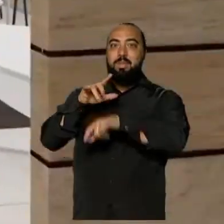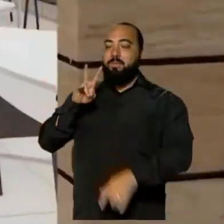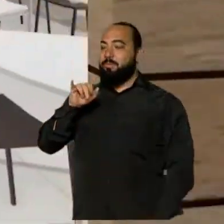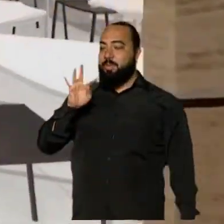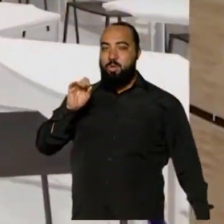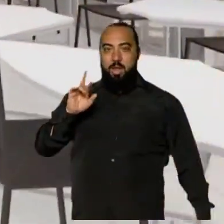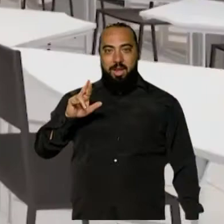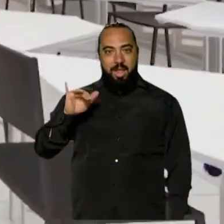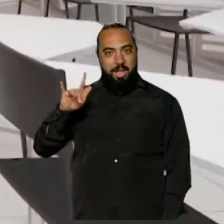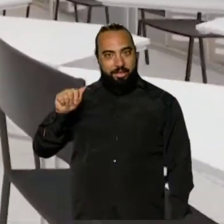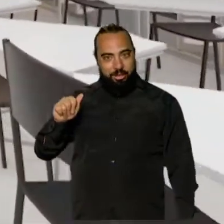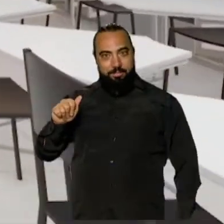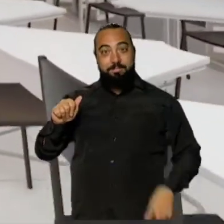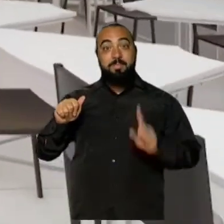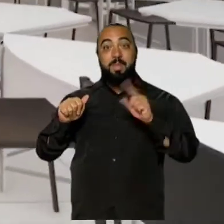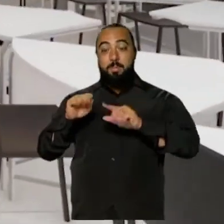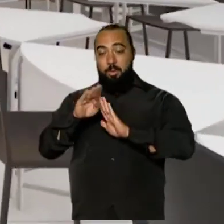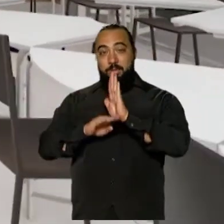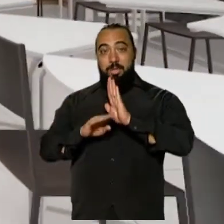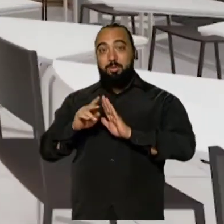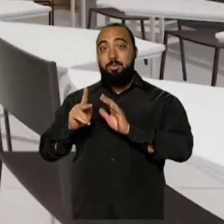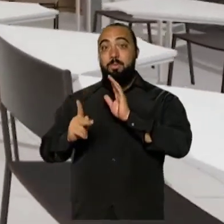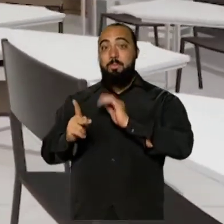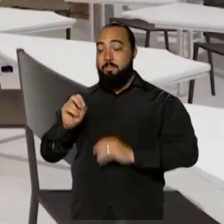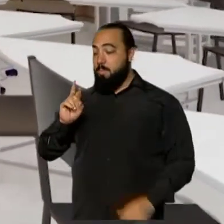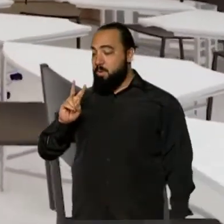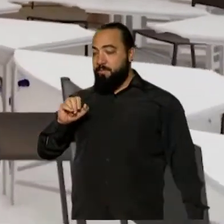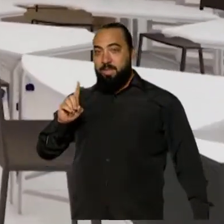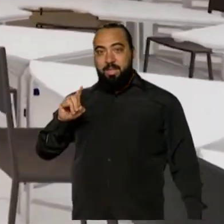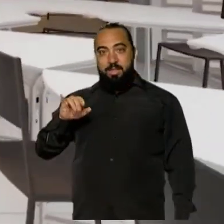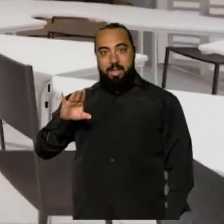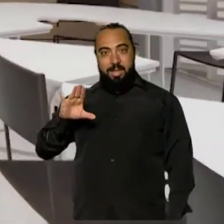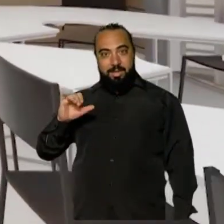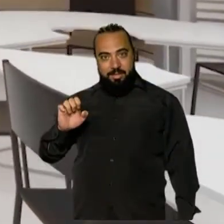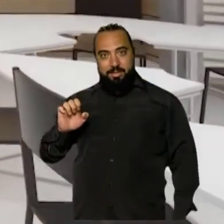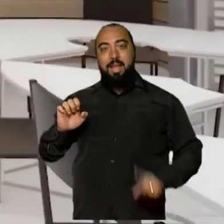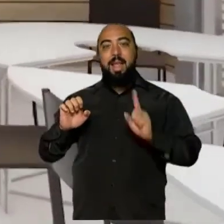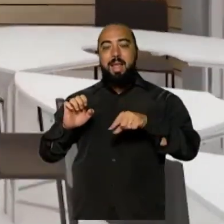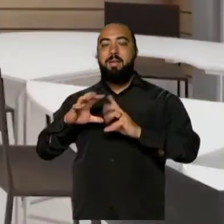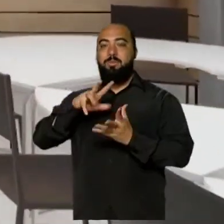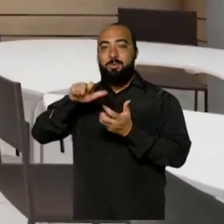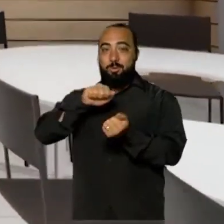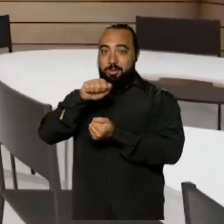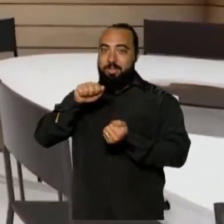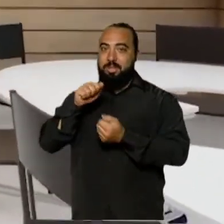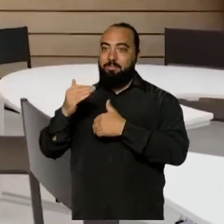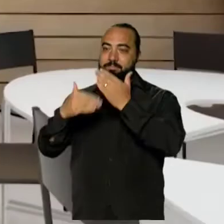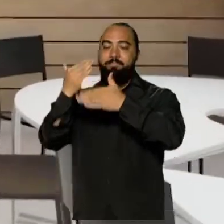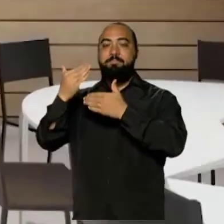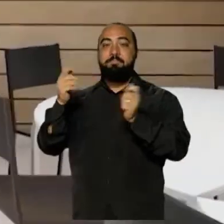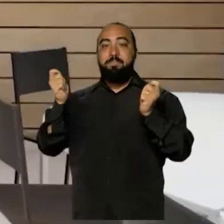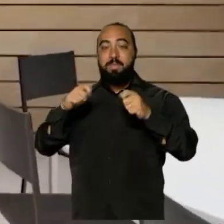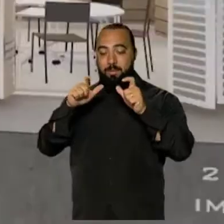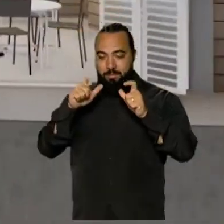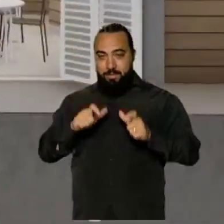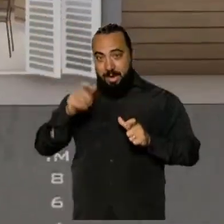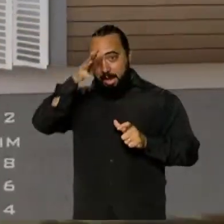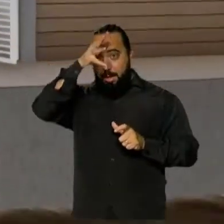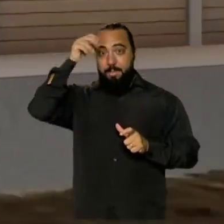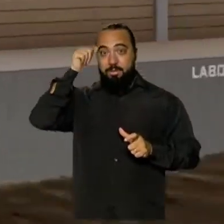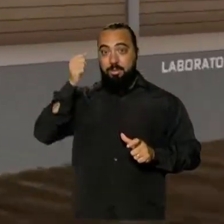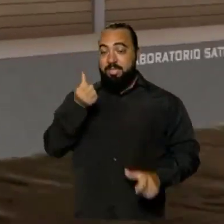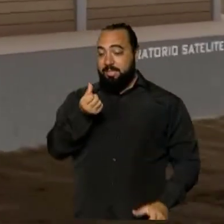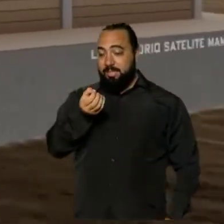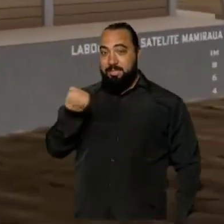e o projeto Providence na Reserva de Desenvolvimento Sustentável Mamirauá. Localizada na Amazônia, a